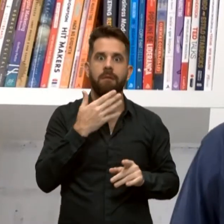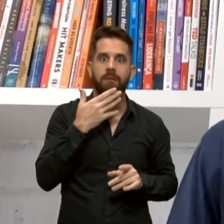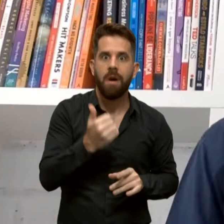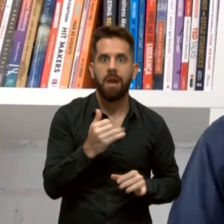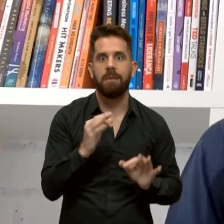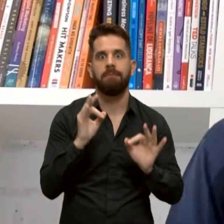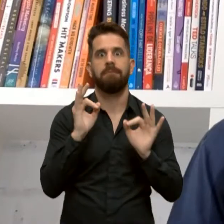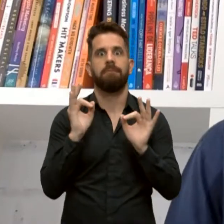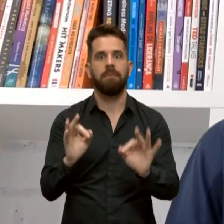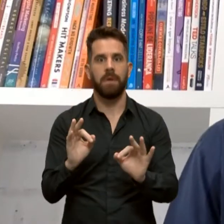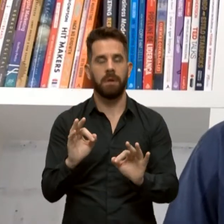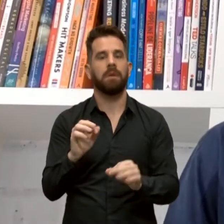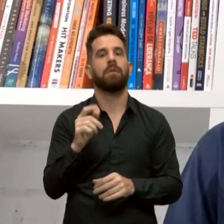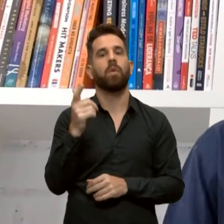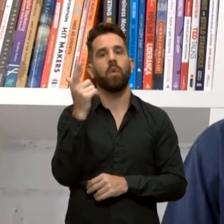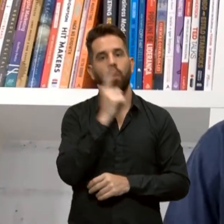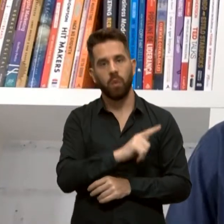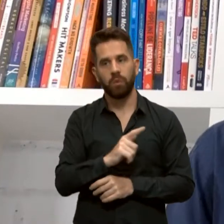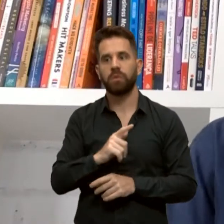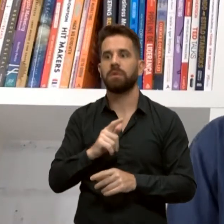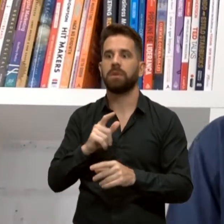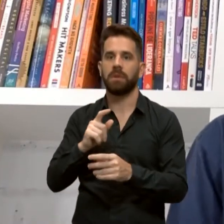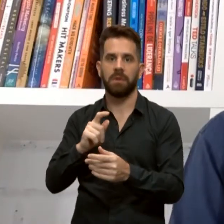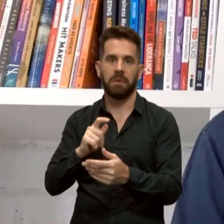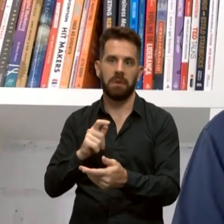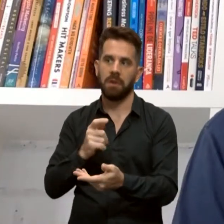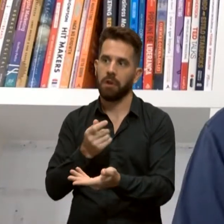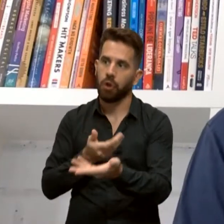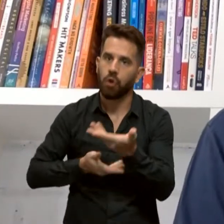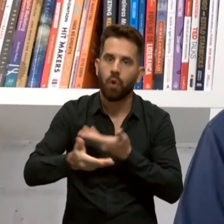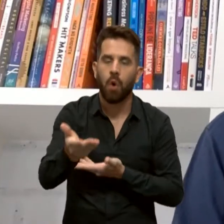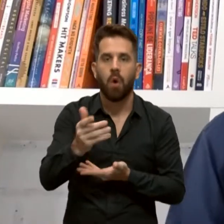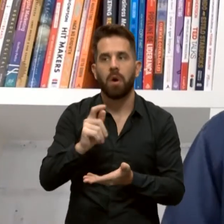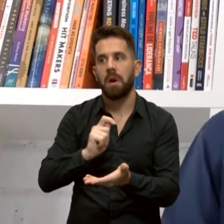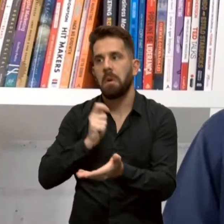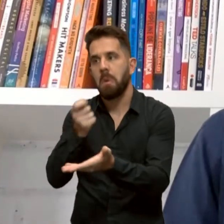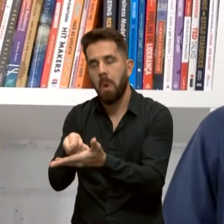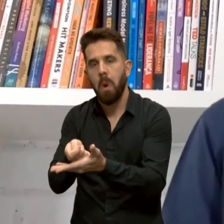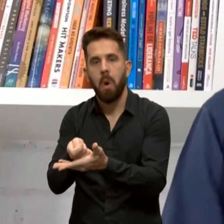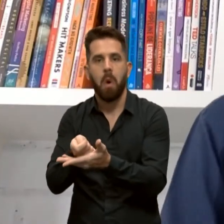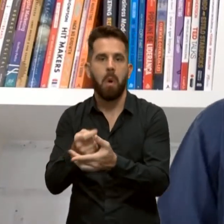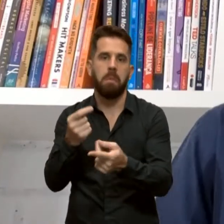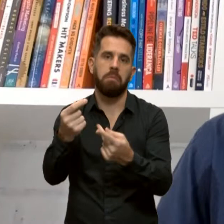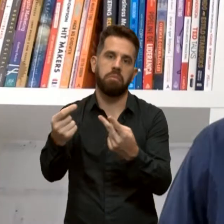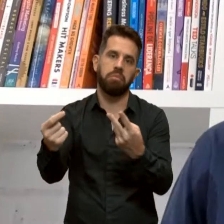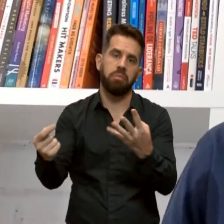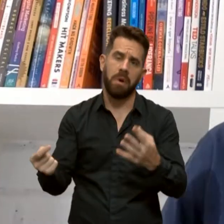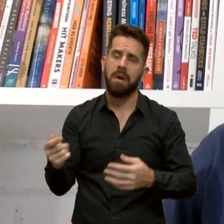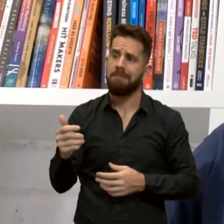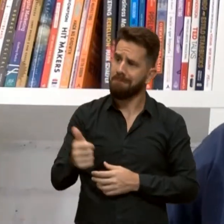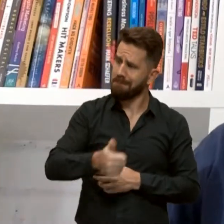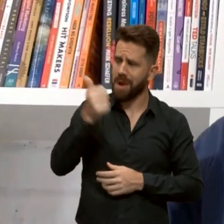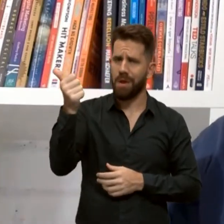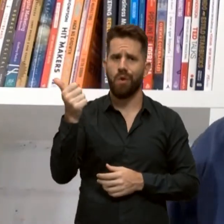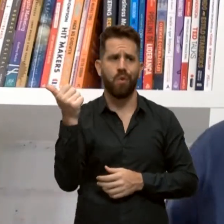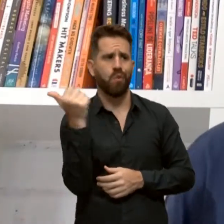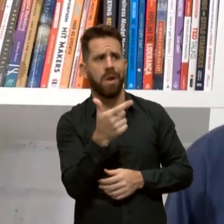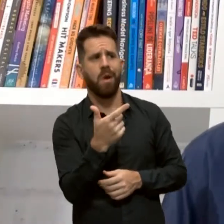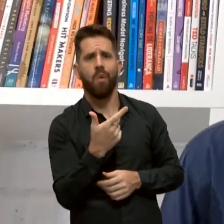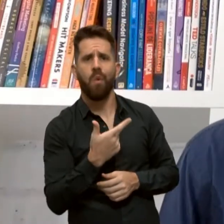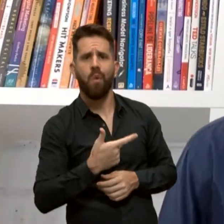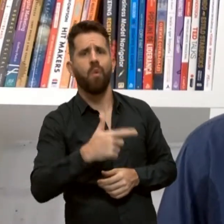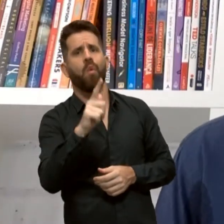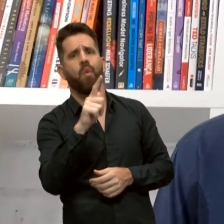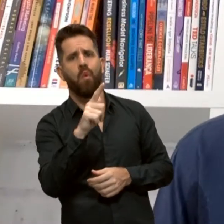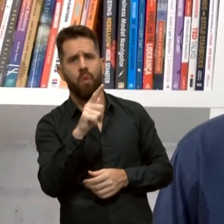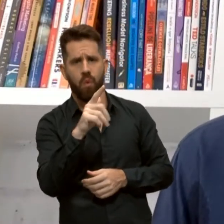comprar e acumular pontos, acumular dinheiro, acumular crédito naquela empresa, vai ser melhor do que se ele fizer a